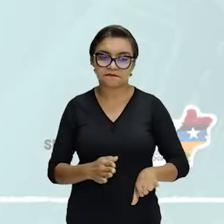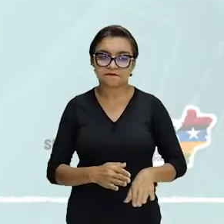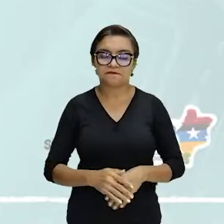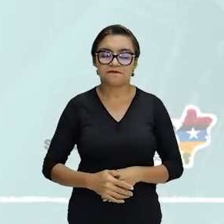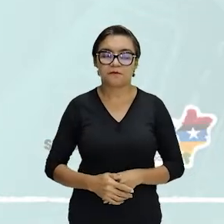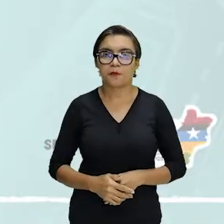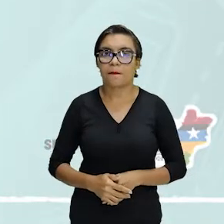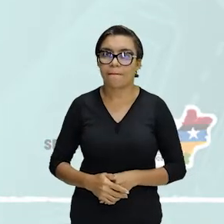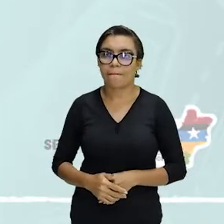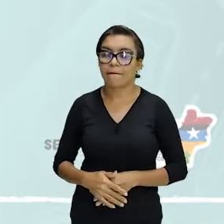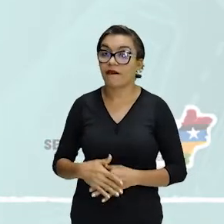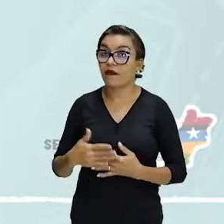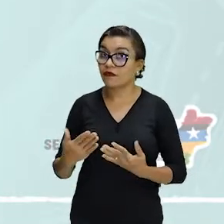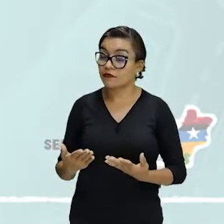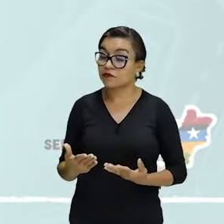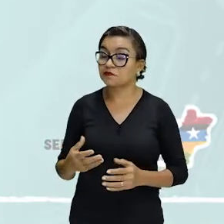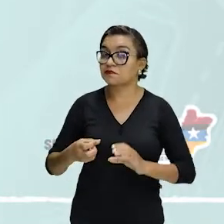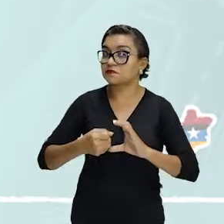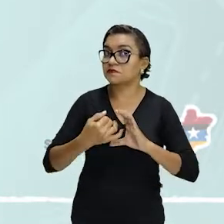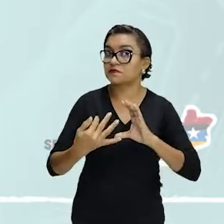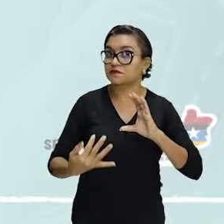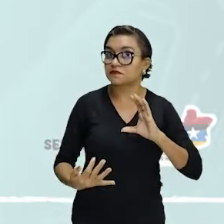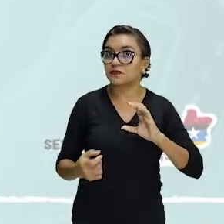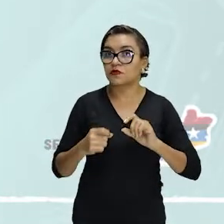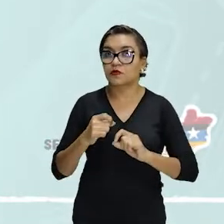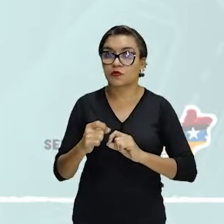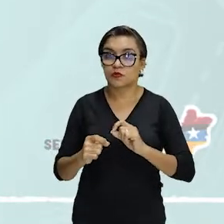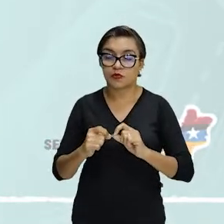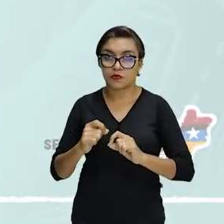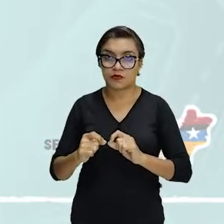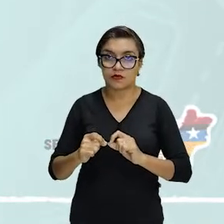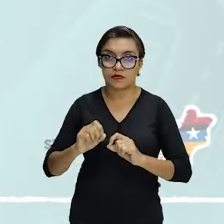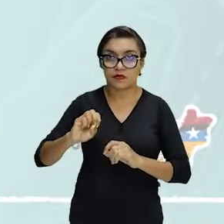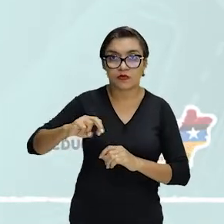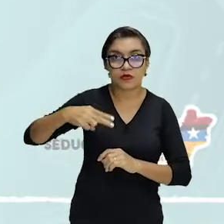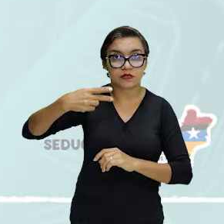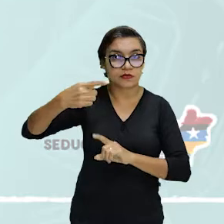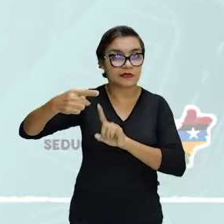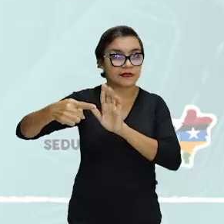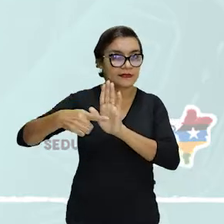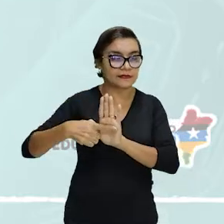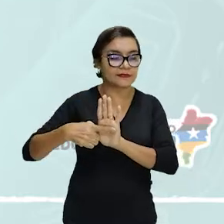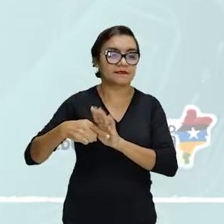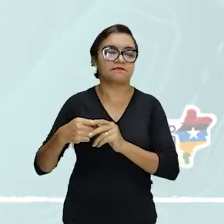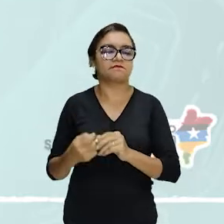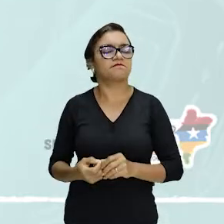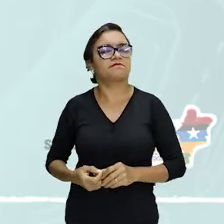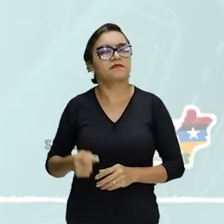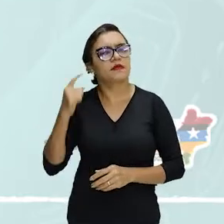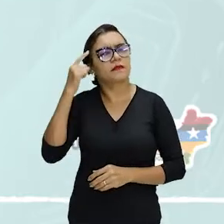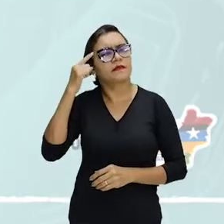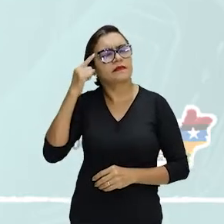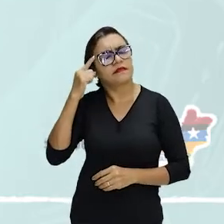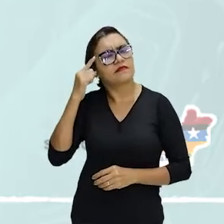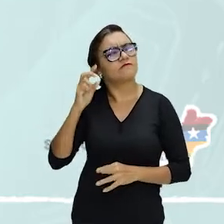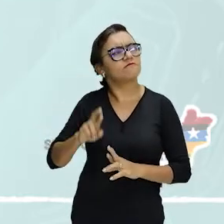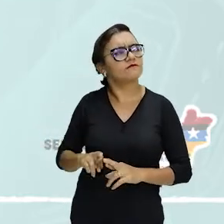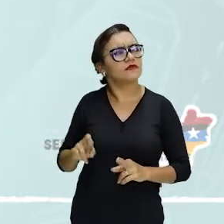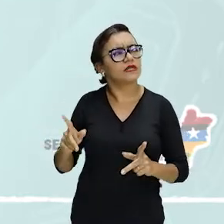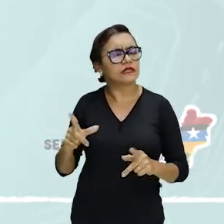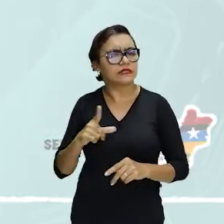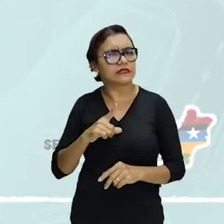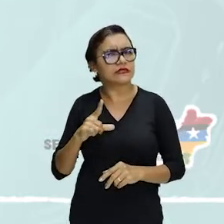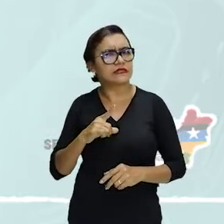Bom, vamos ver agora as propriedades para o caso do expoente negativo. Pensa comigo aí, será que vai ter alguma diferença?